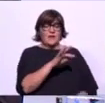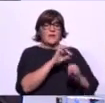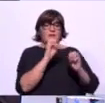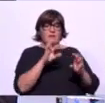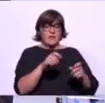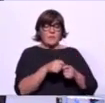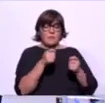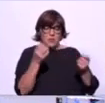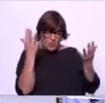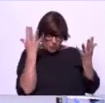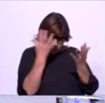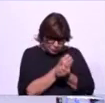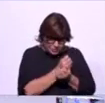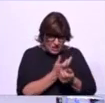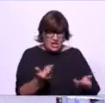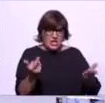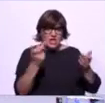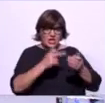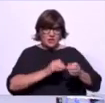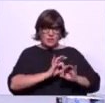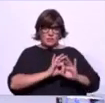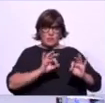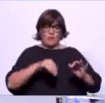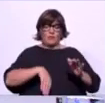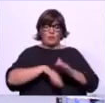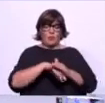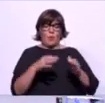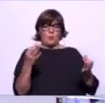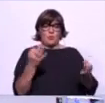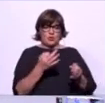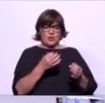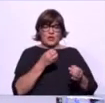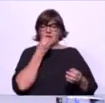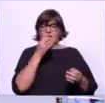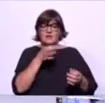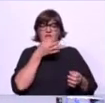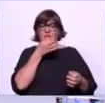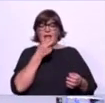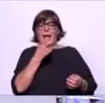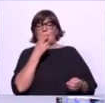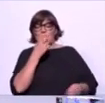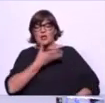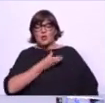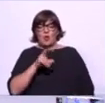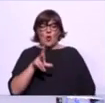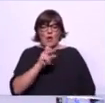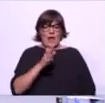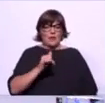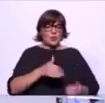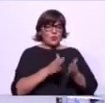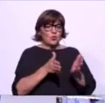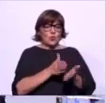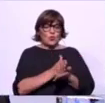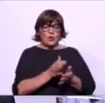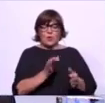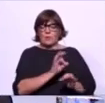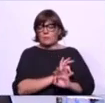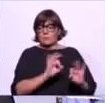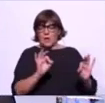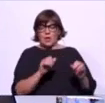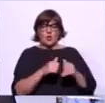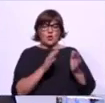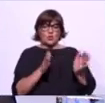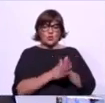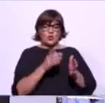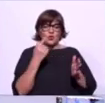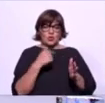período das trevas, entrou a regeneração do futebol português. Deixou de se falar no apito dourado e a partir daí tudo correu lindamente, porque já estávamos